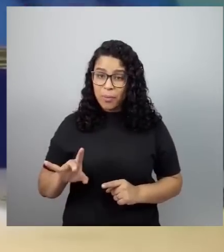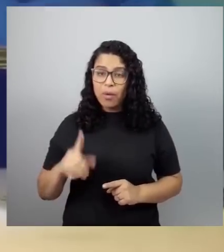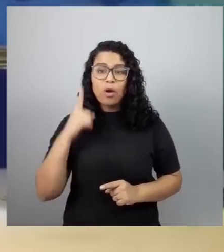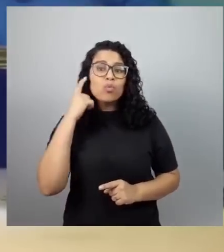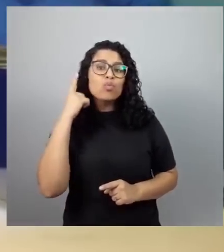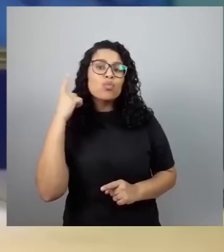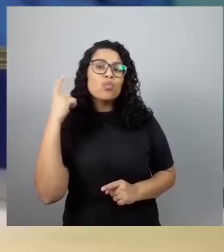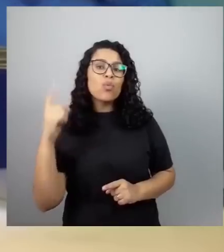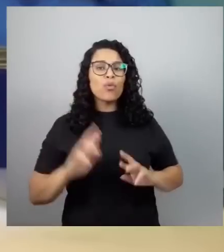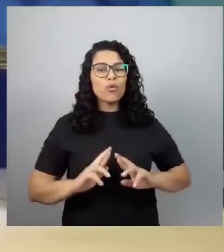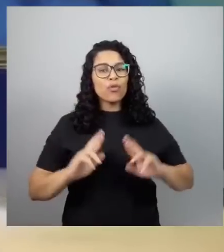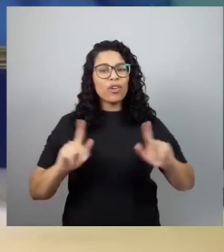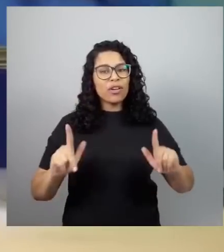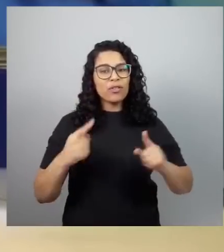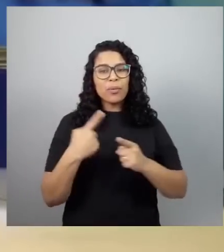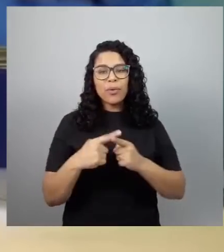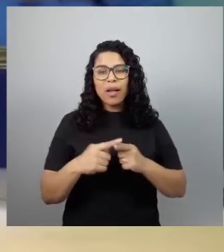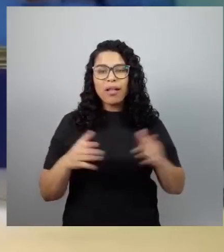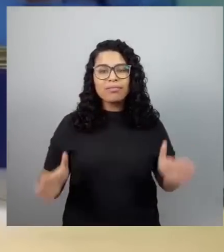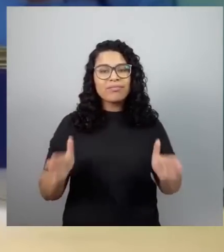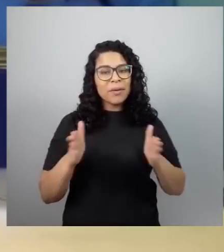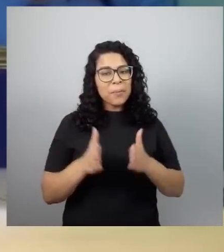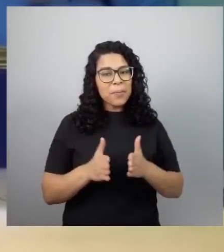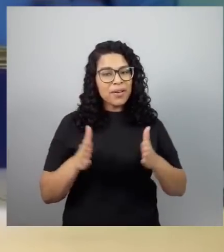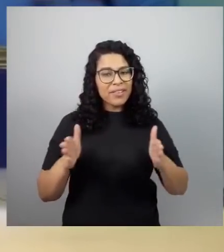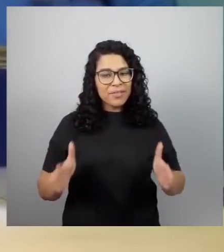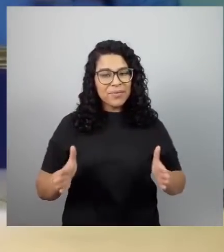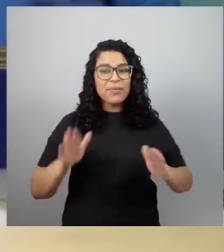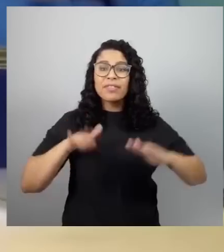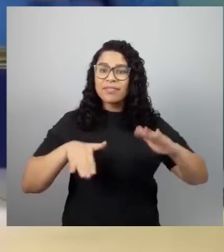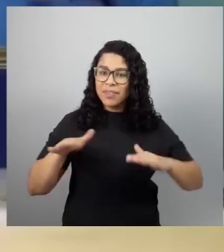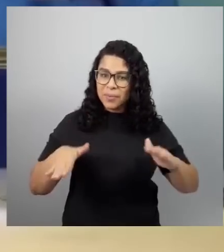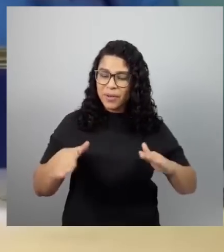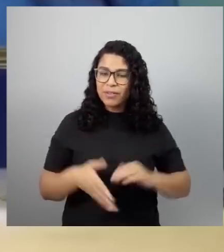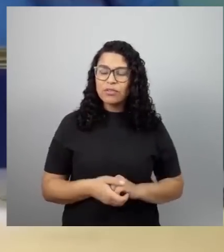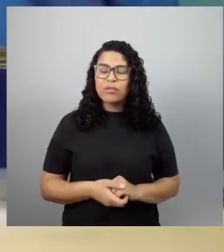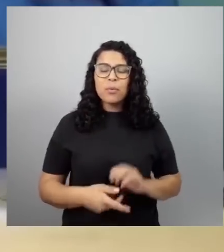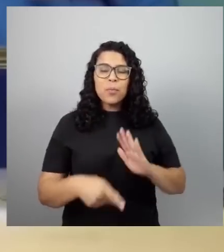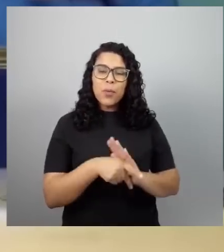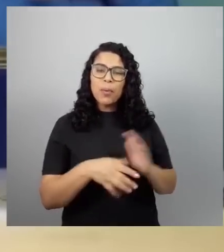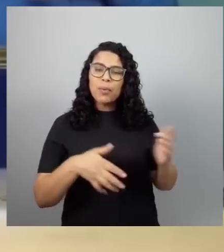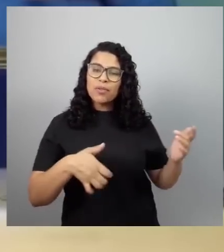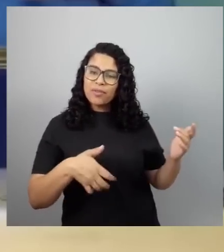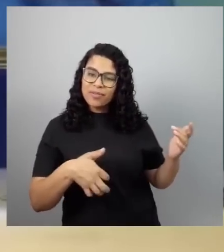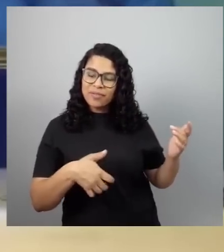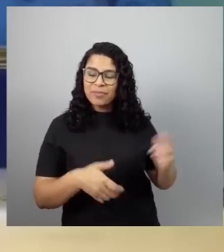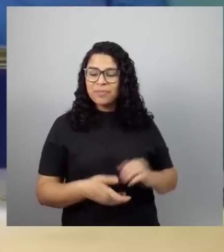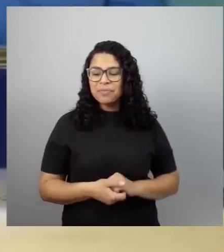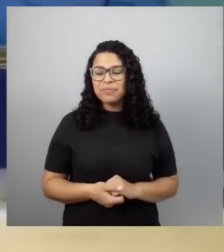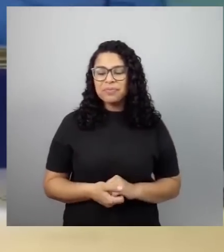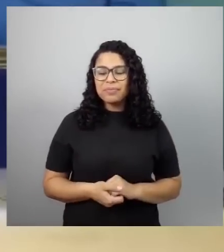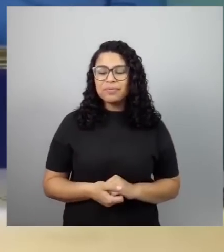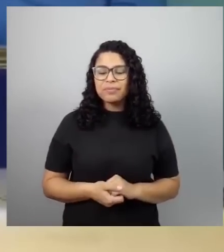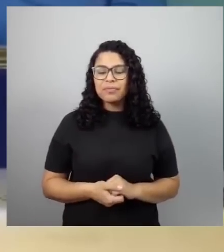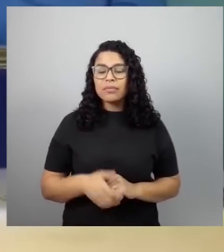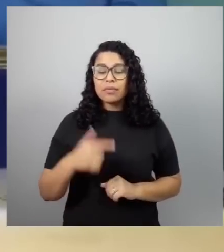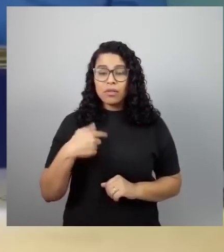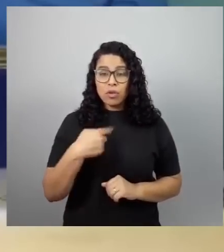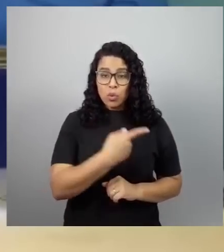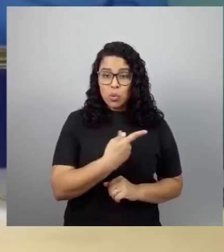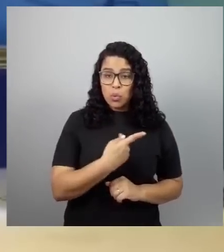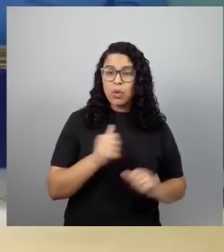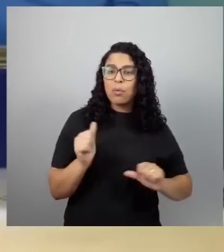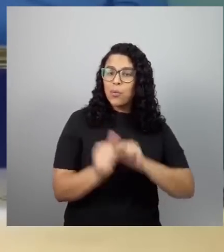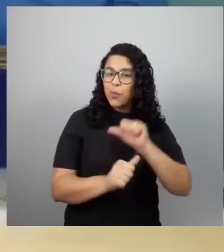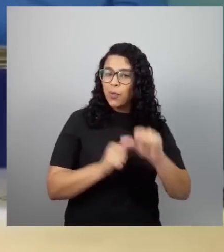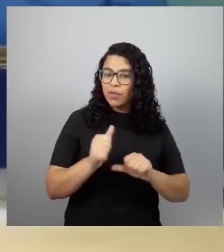um som diferente, tá? Característico do violão, tá bom? Então nós vamos aqui confeccionar, né? Eu e a Ana,